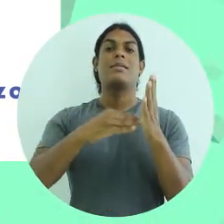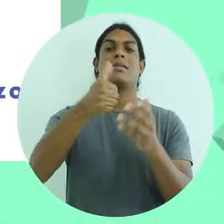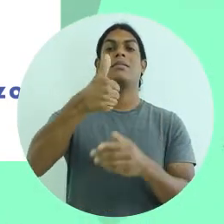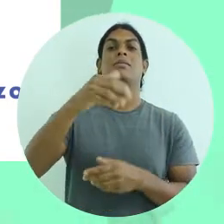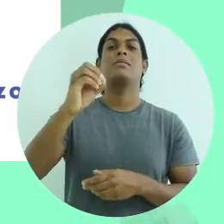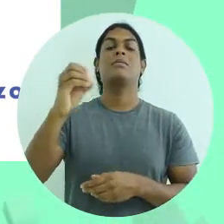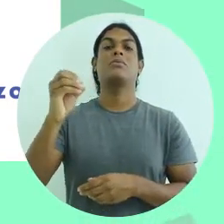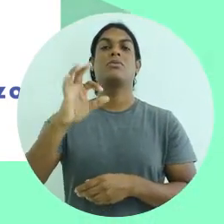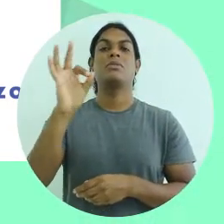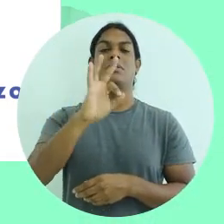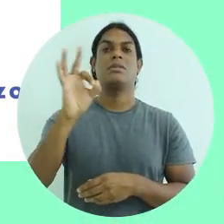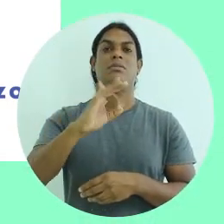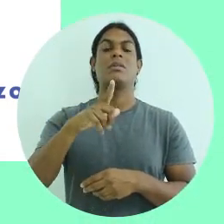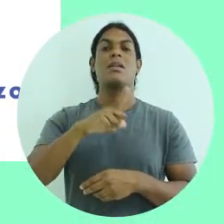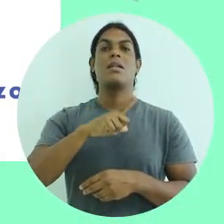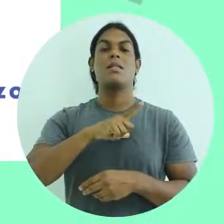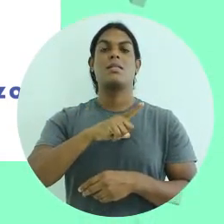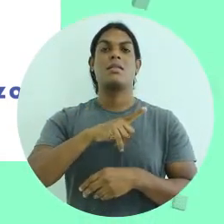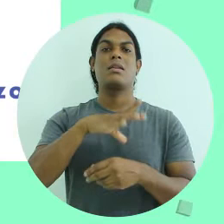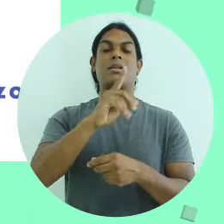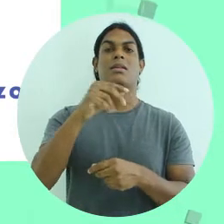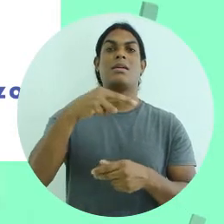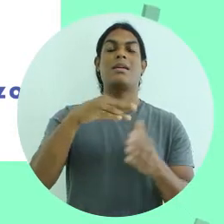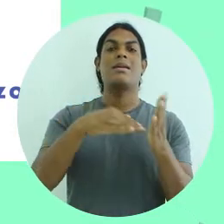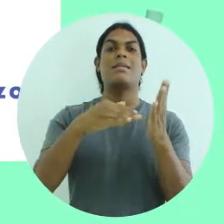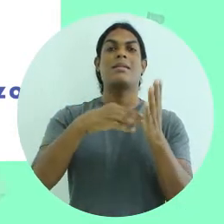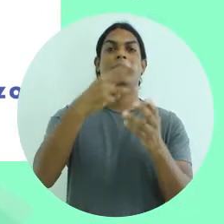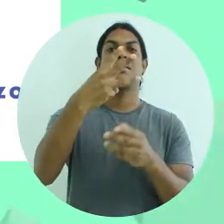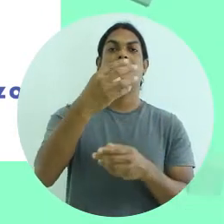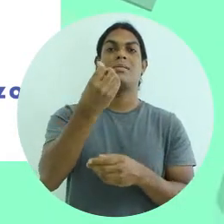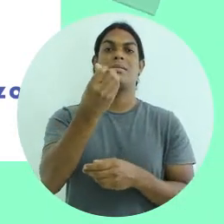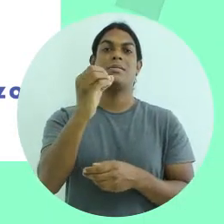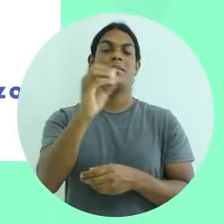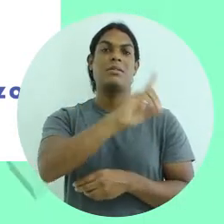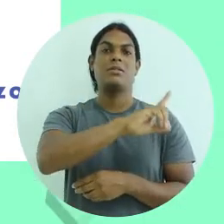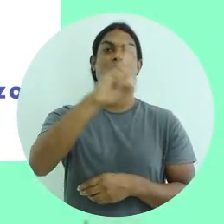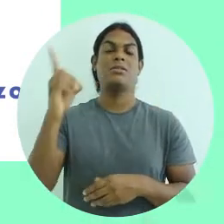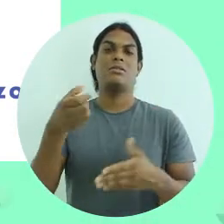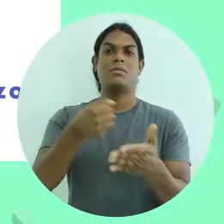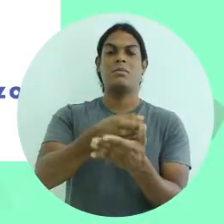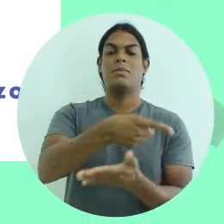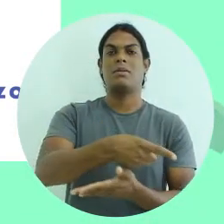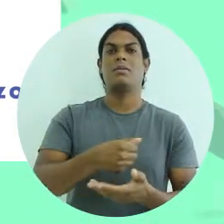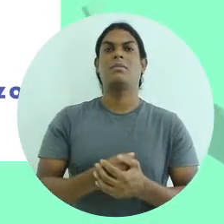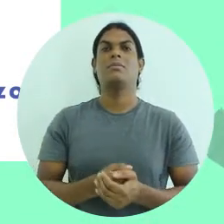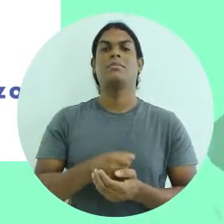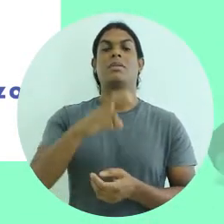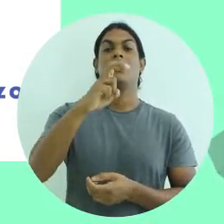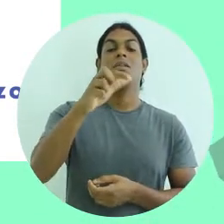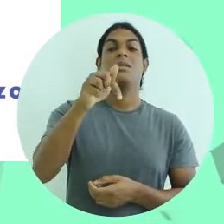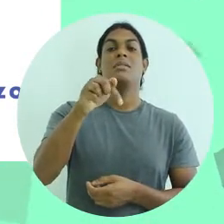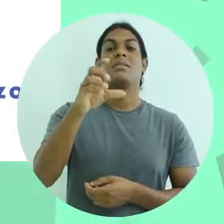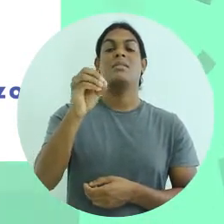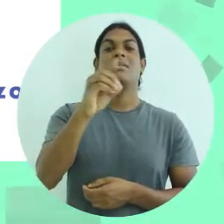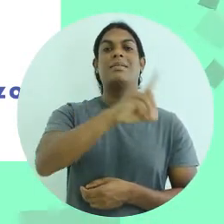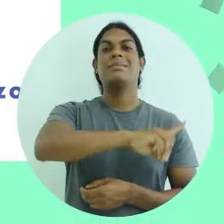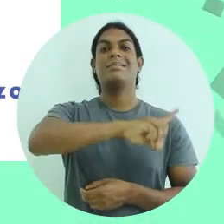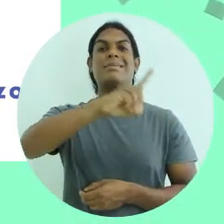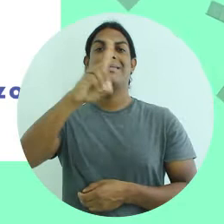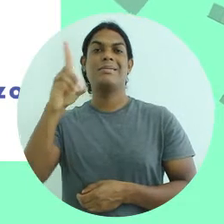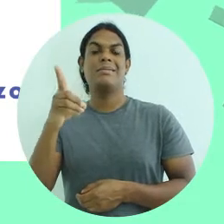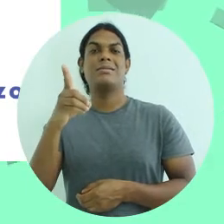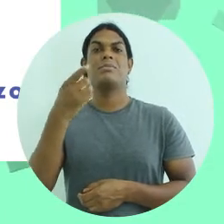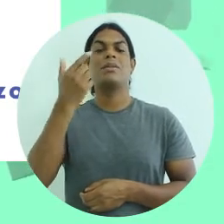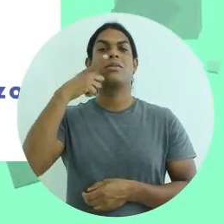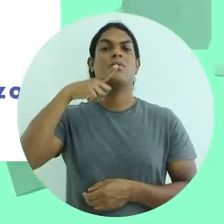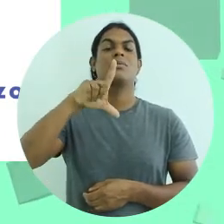360 dias, podendo ser prorrogado por mais 390, dando um total de 570 dias para poder